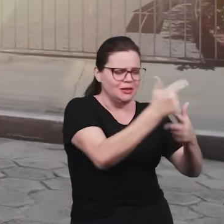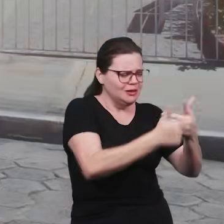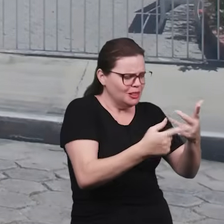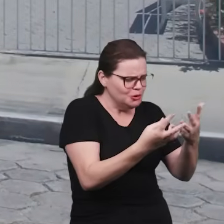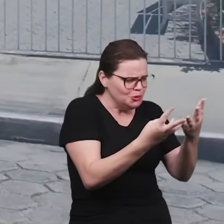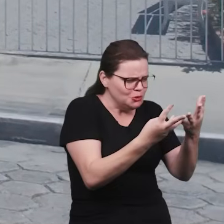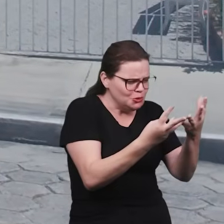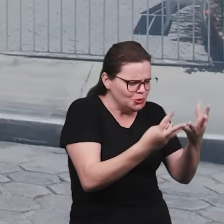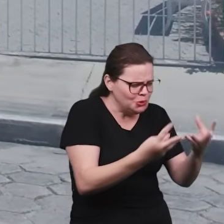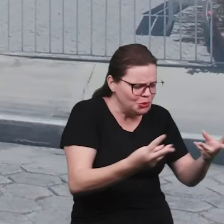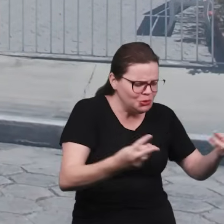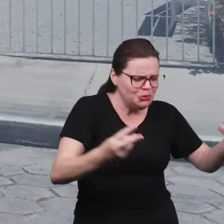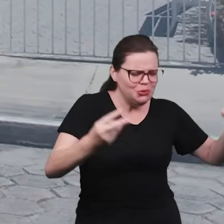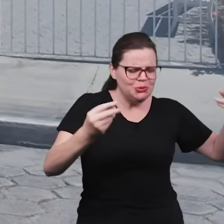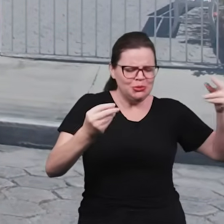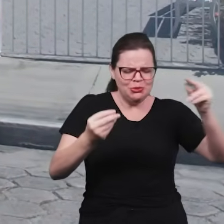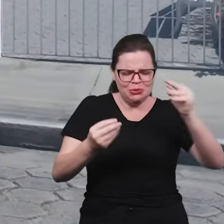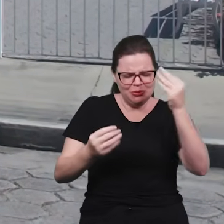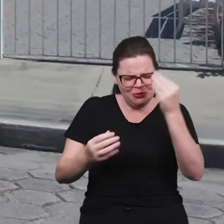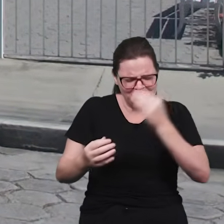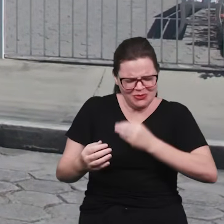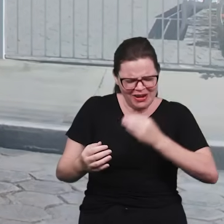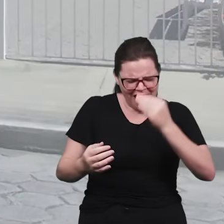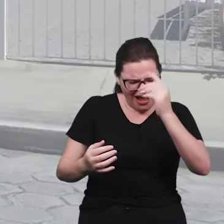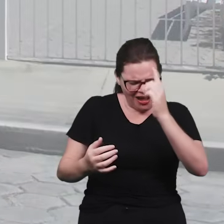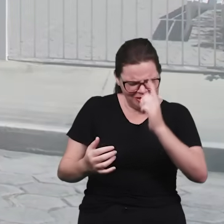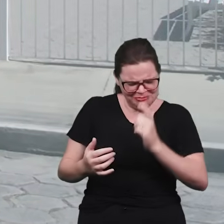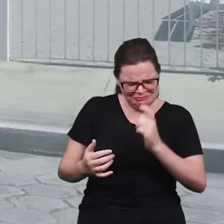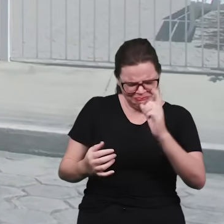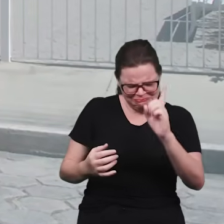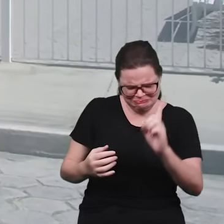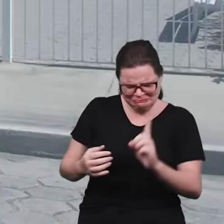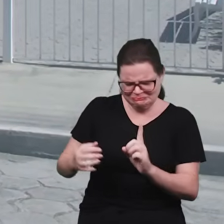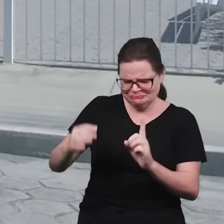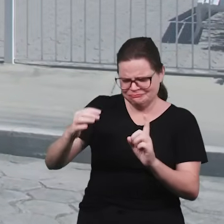fraquejar, suas mãos estão a me